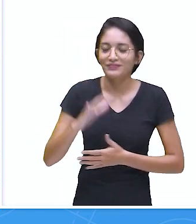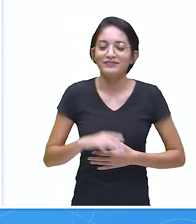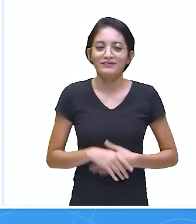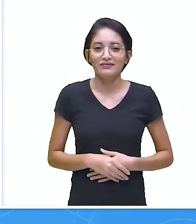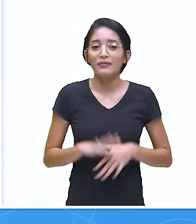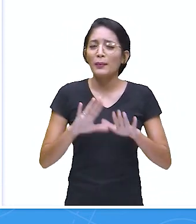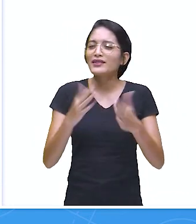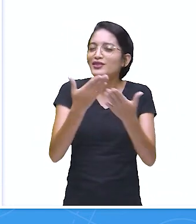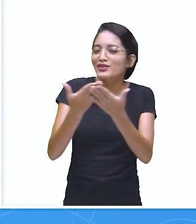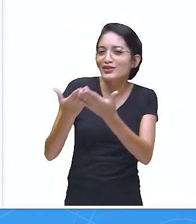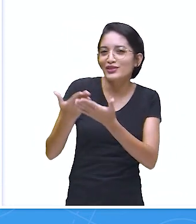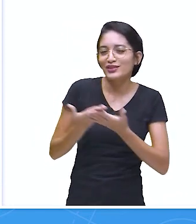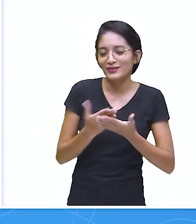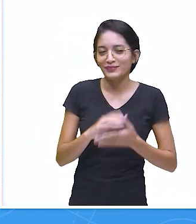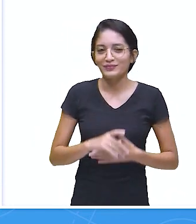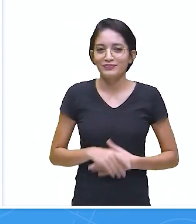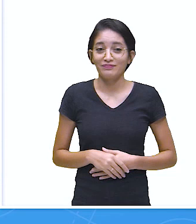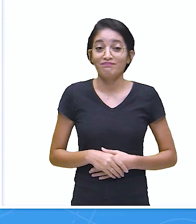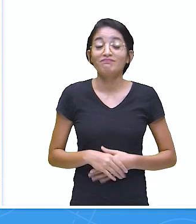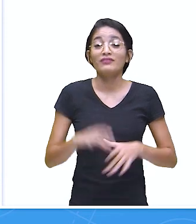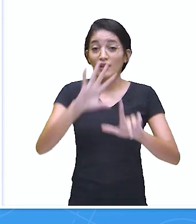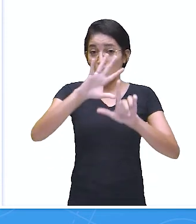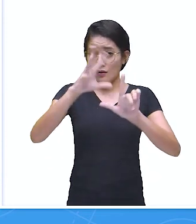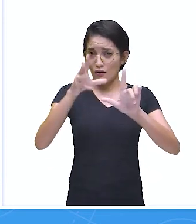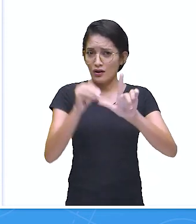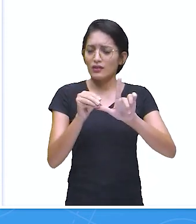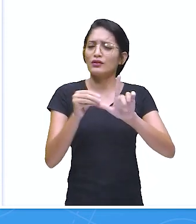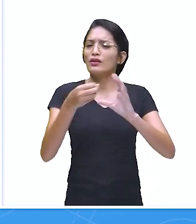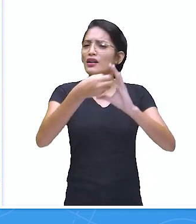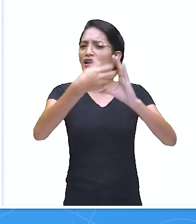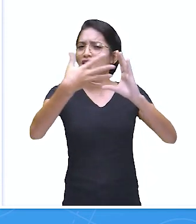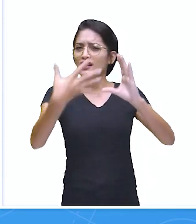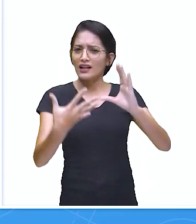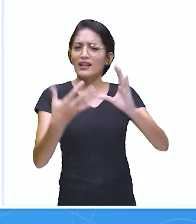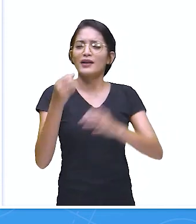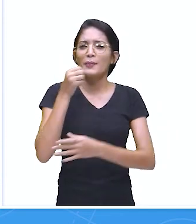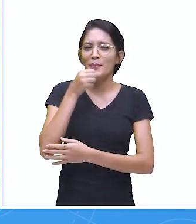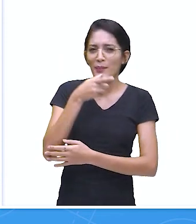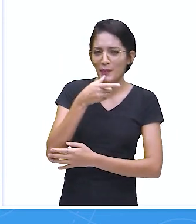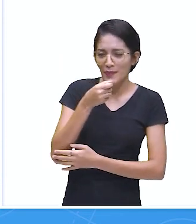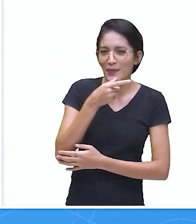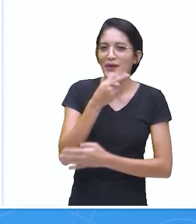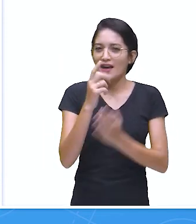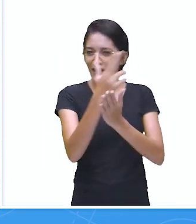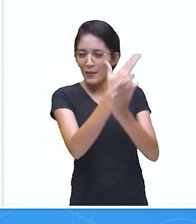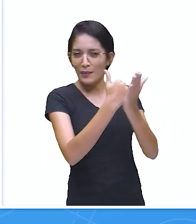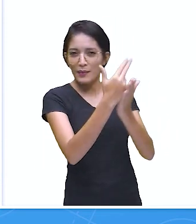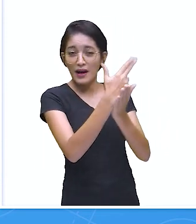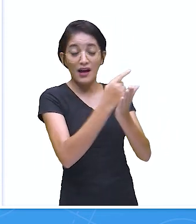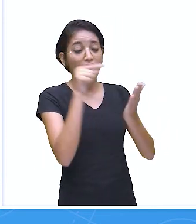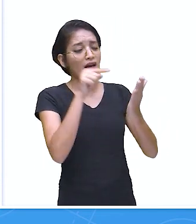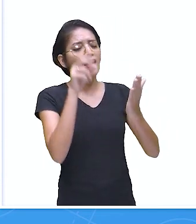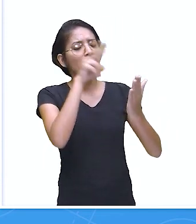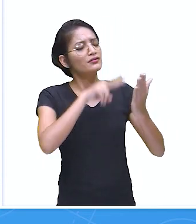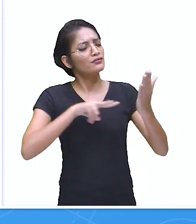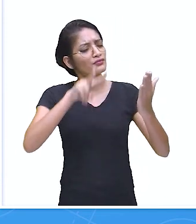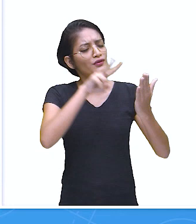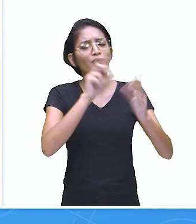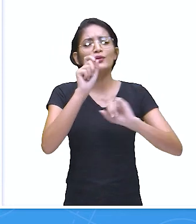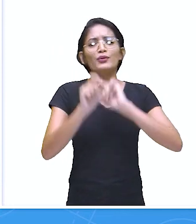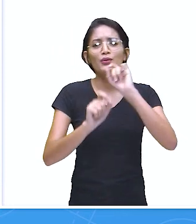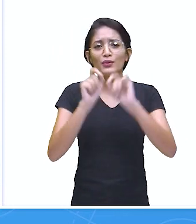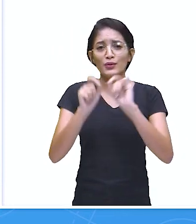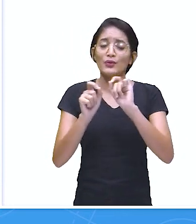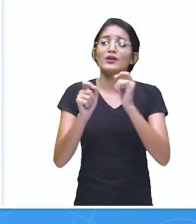vamos revisar agora aqui, ó. Então, o cartoon ele se caracteriza como uma anedota gráfica e nele podemos visualizar a presença